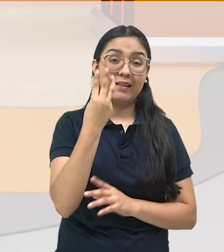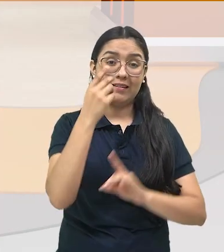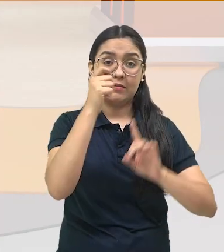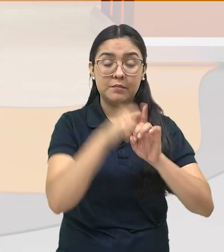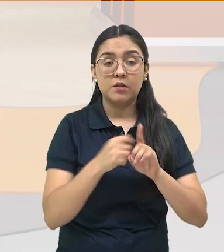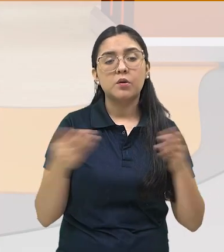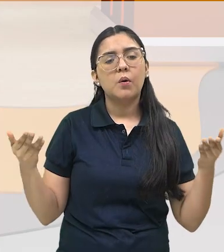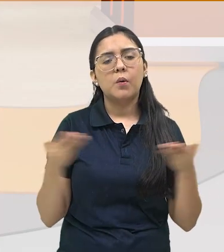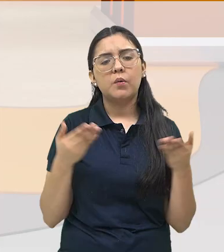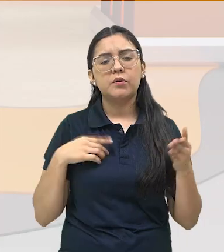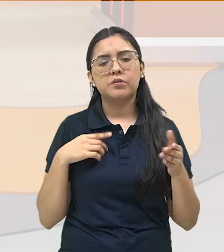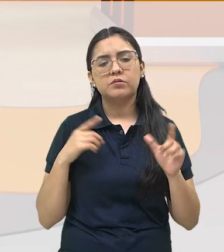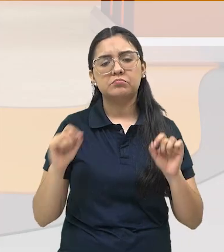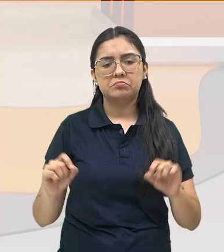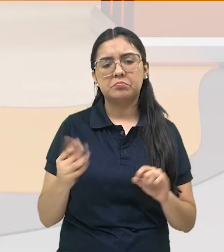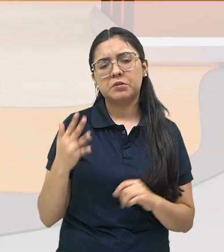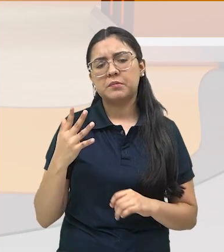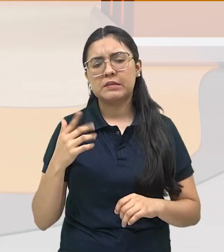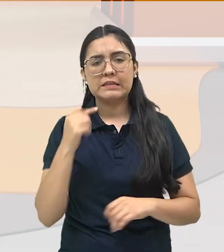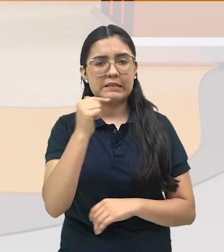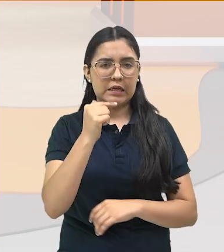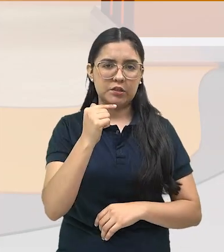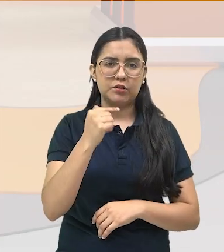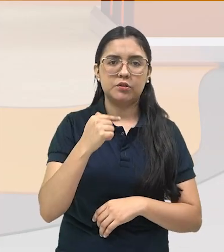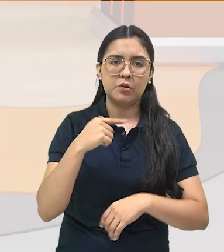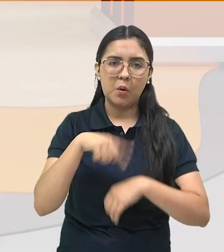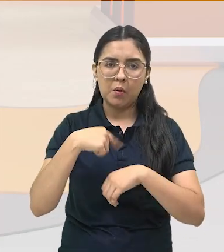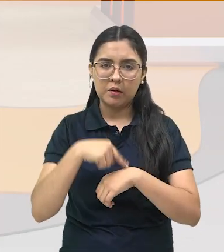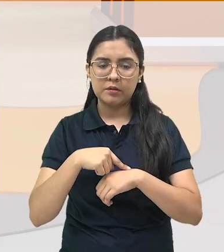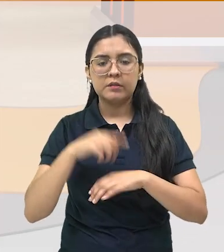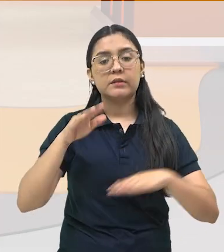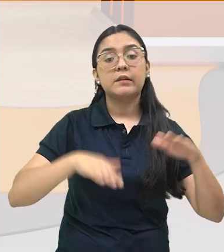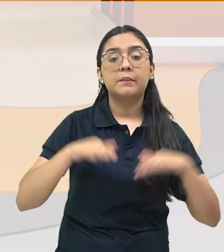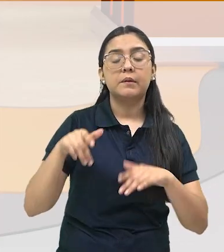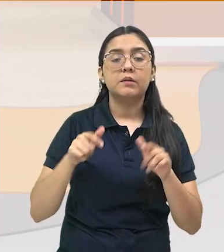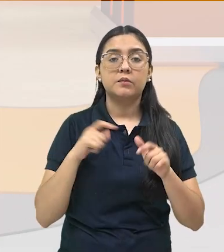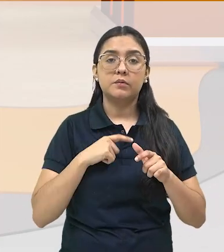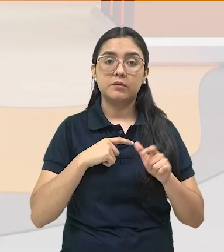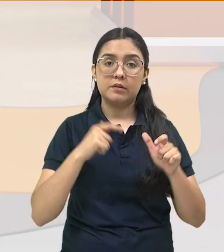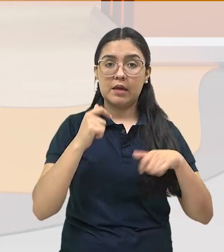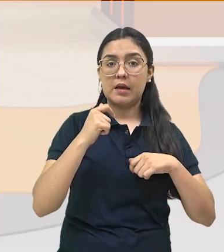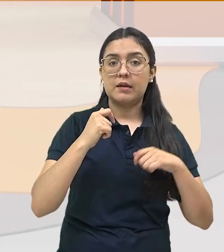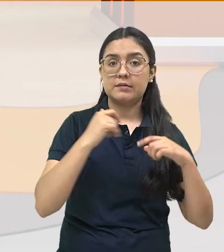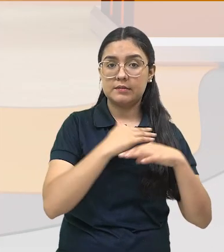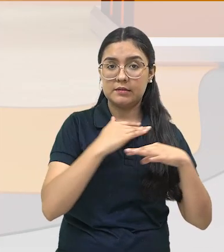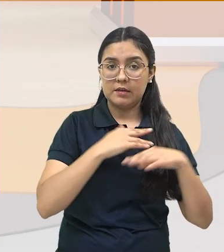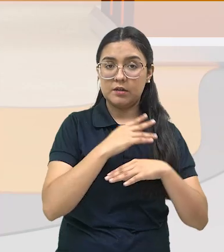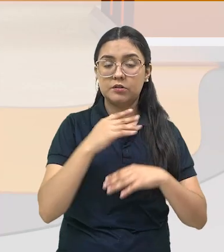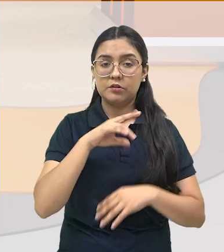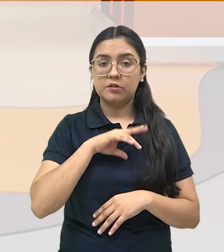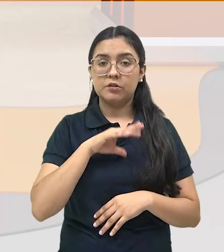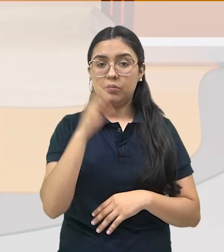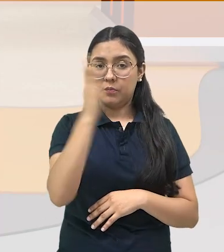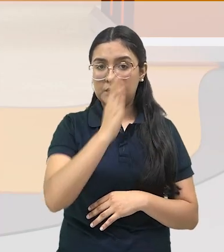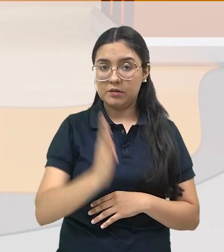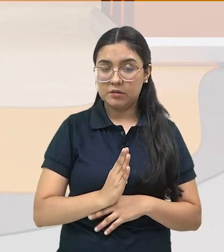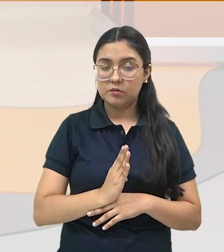é feito num espaço de um pouco mais de 7 horas. Dependendo da cidade do Brasil que você saia, a viagem